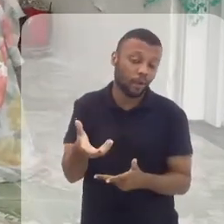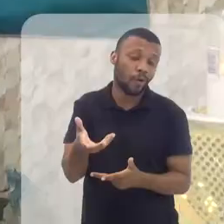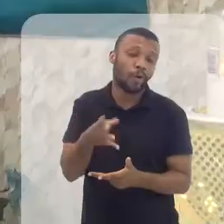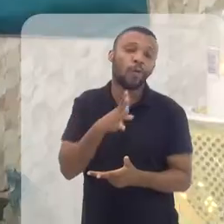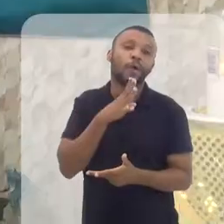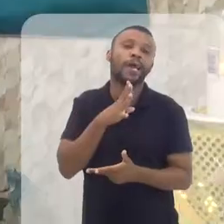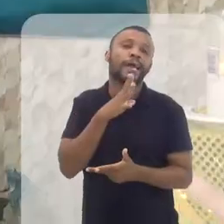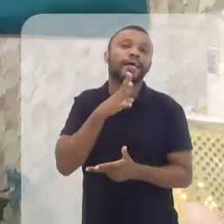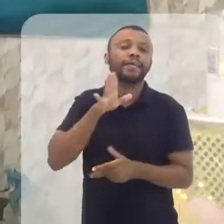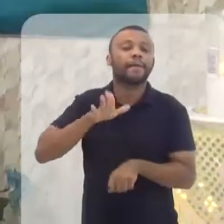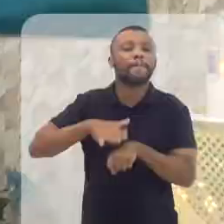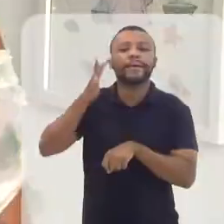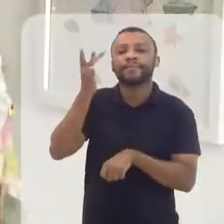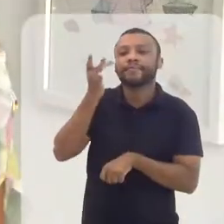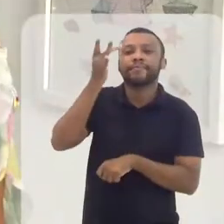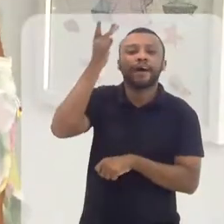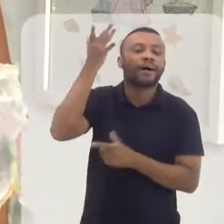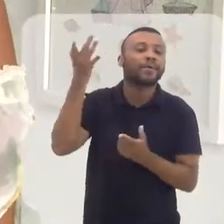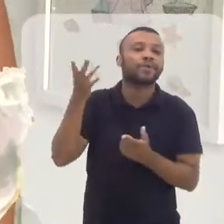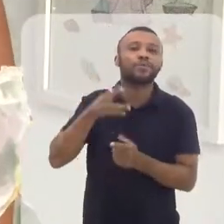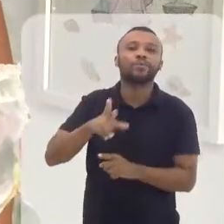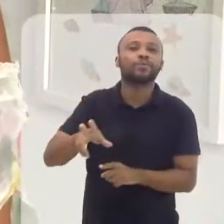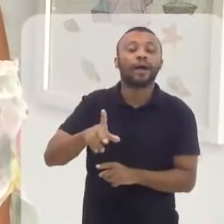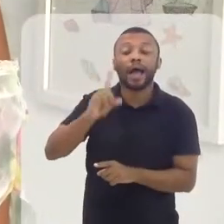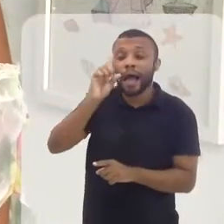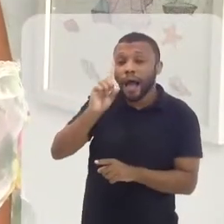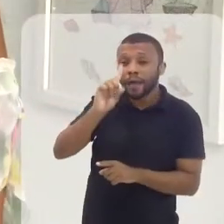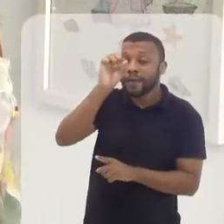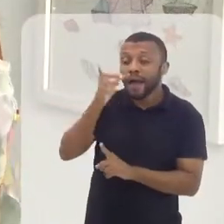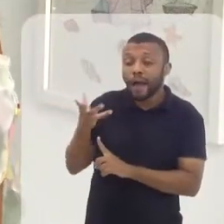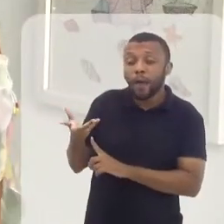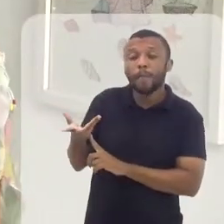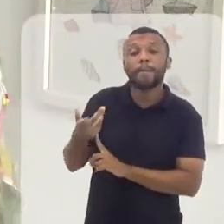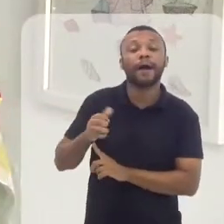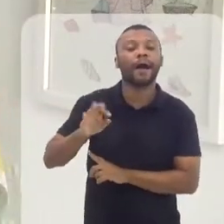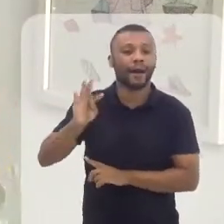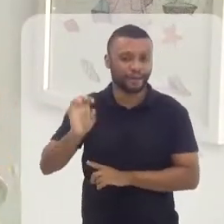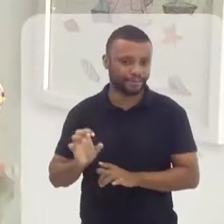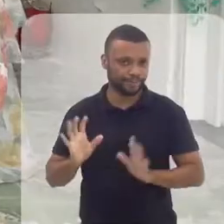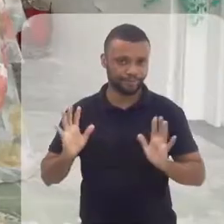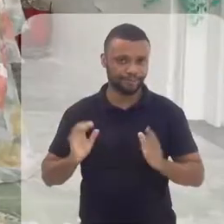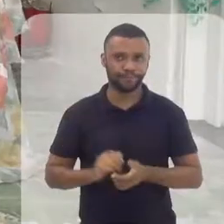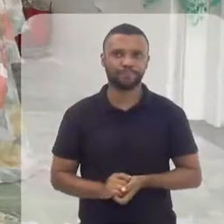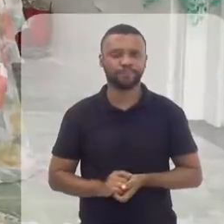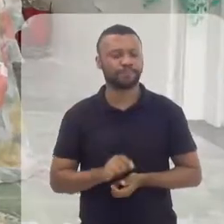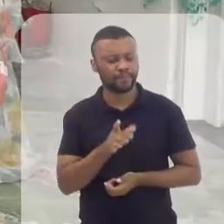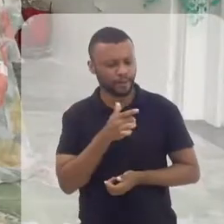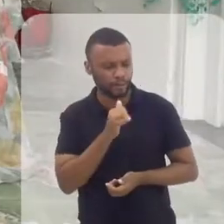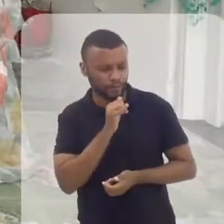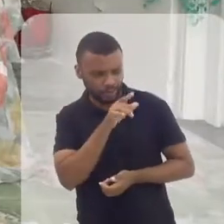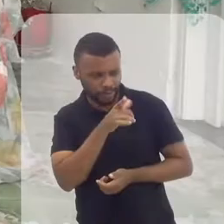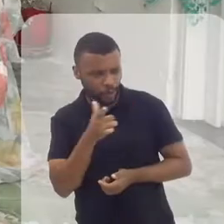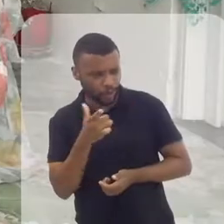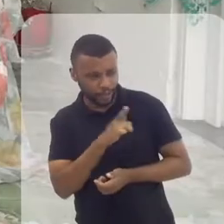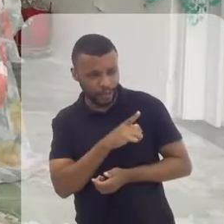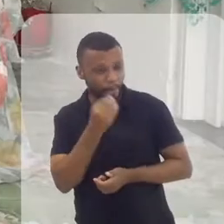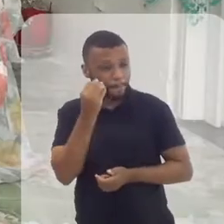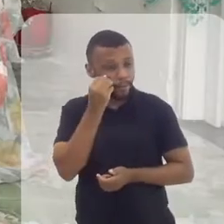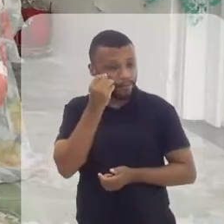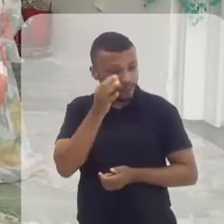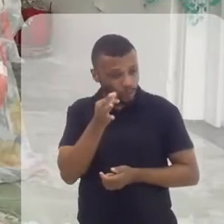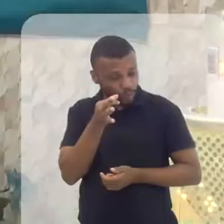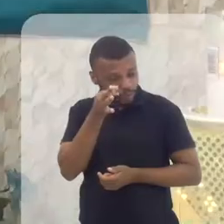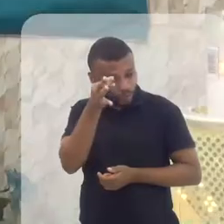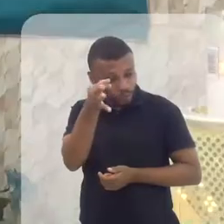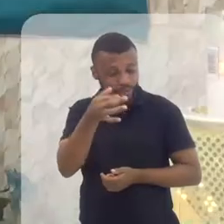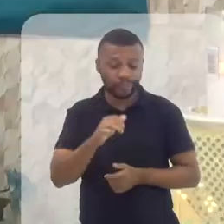conhece. Então, Deus é mais sabe. Fácil, não é adivinhação, tá? É arte divinatória. Por exemplo, você consegue ver o seu